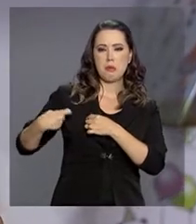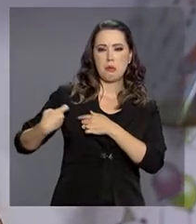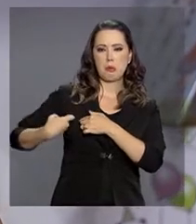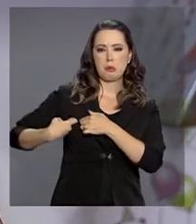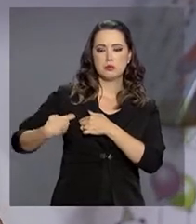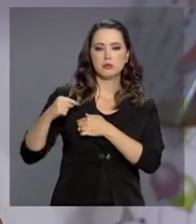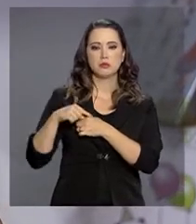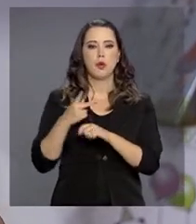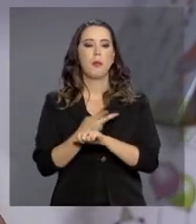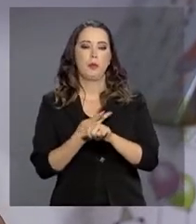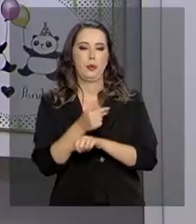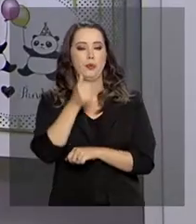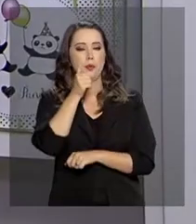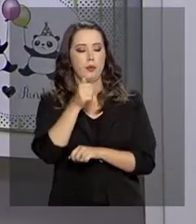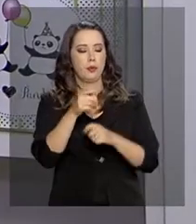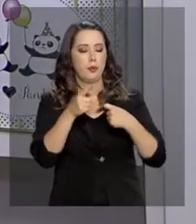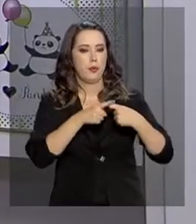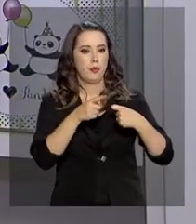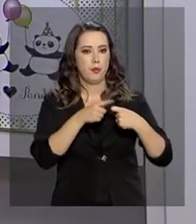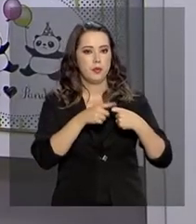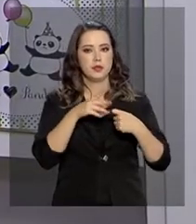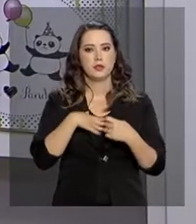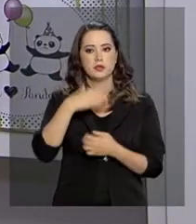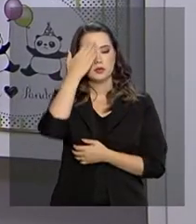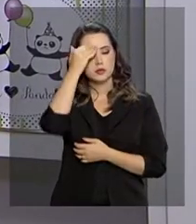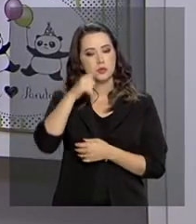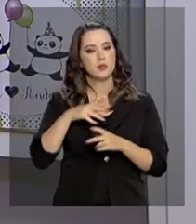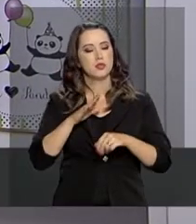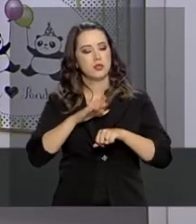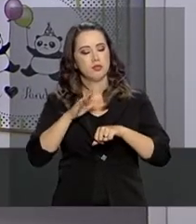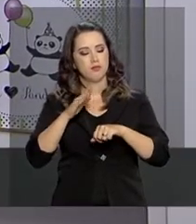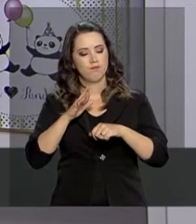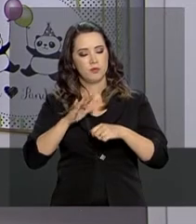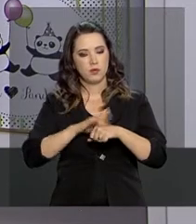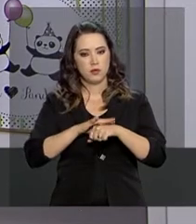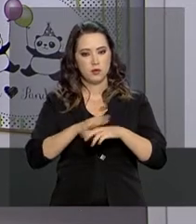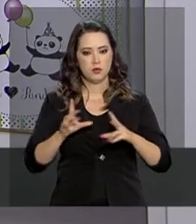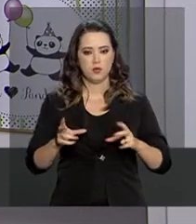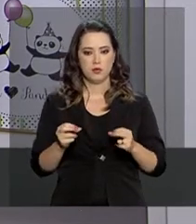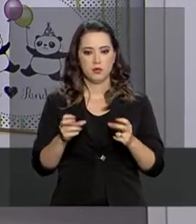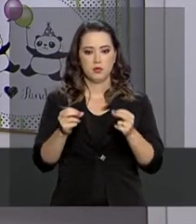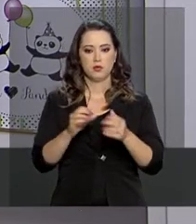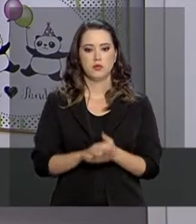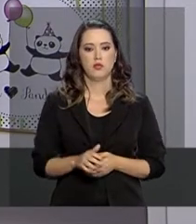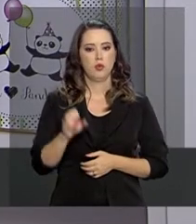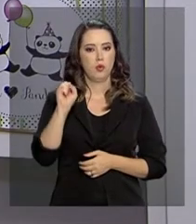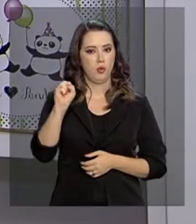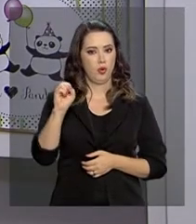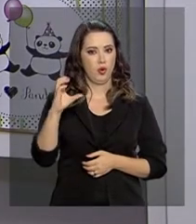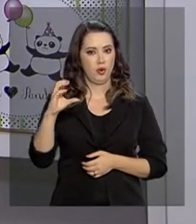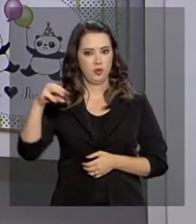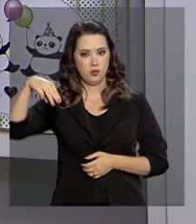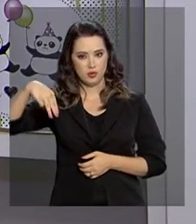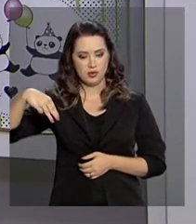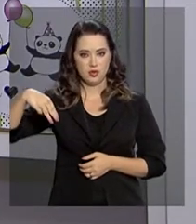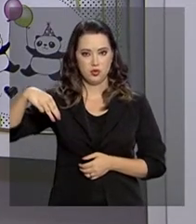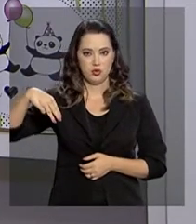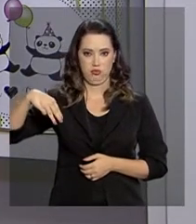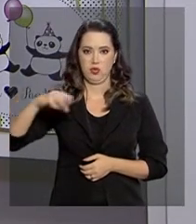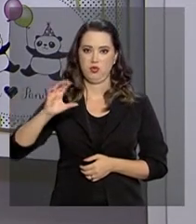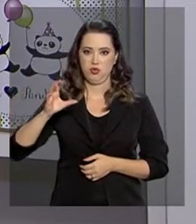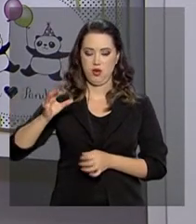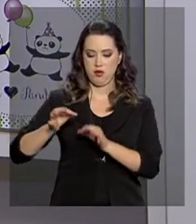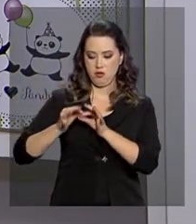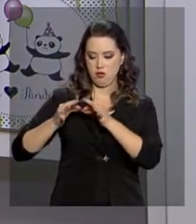câncer de mama já estava com oito centímetros no tamanho já bastante grande para mama mas não a não